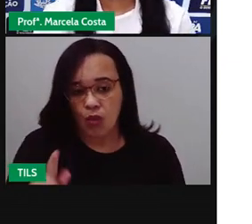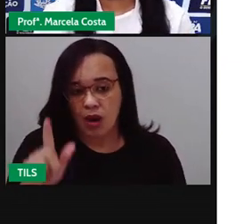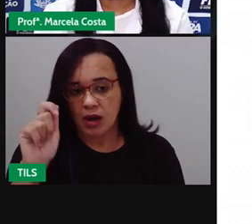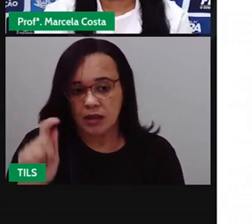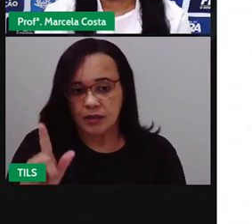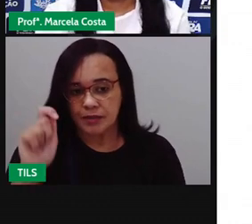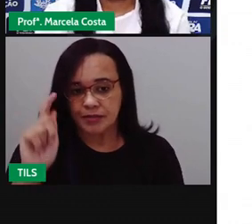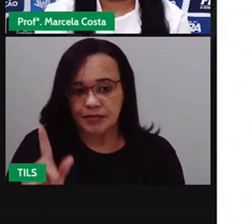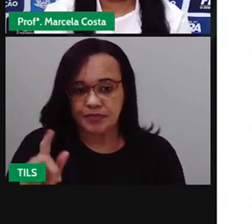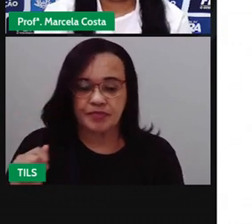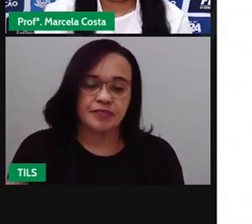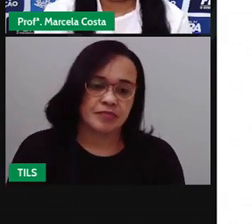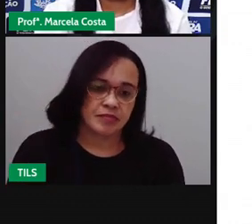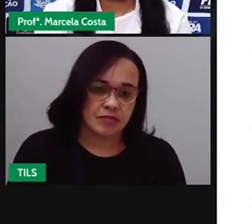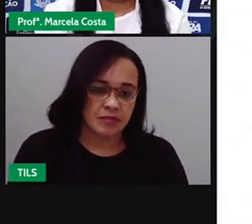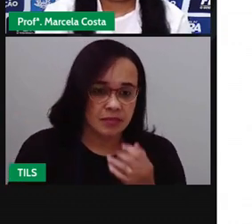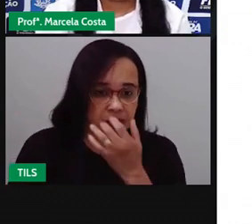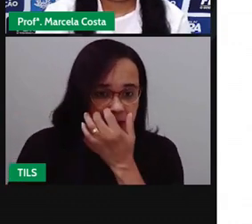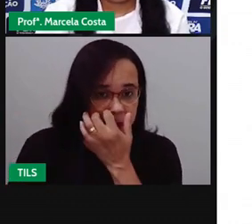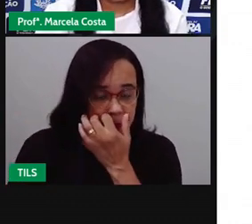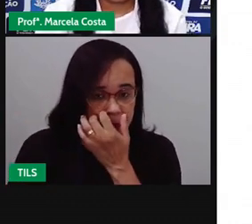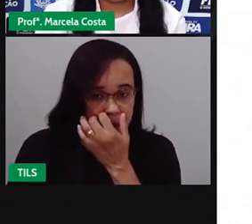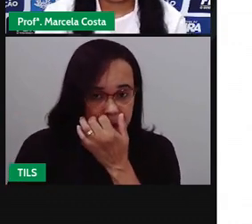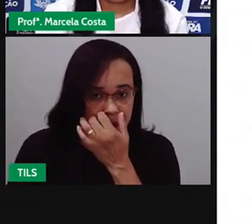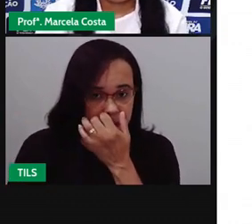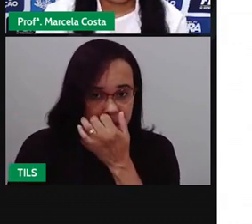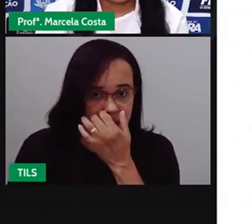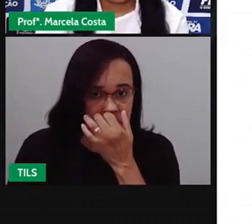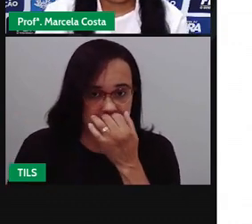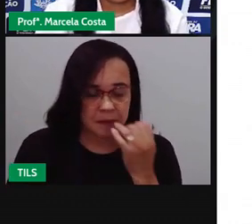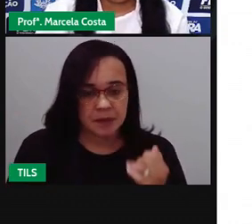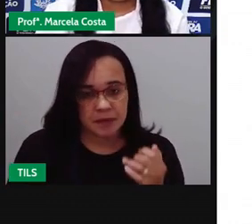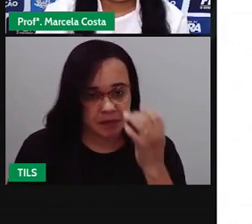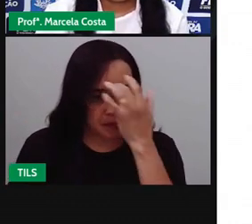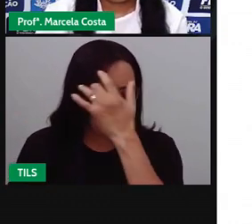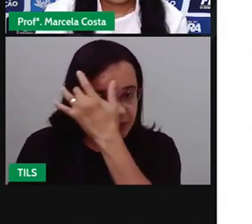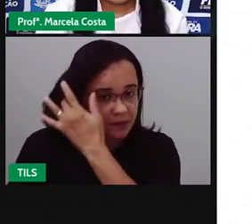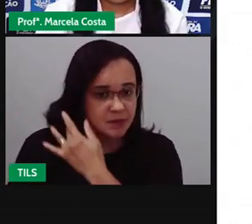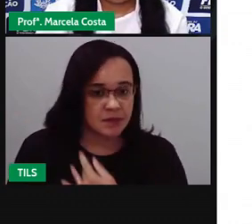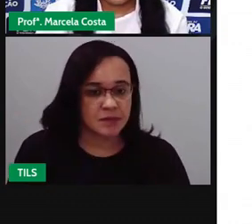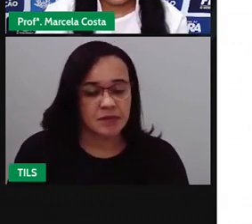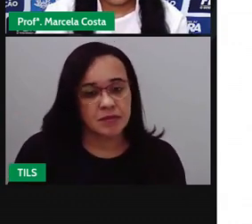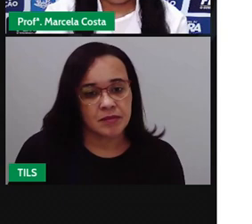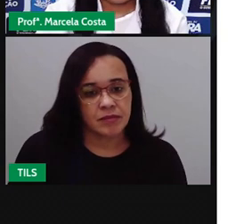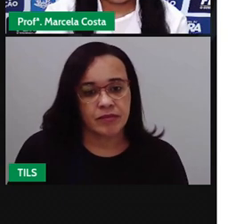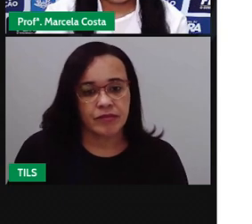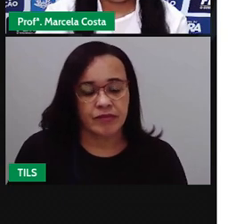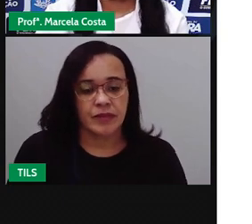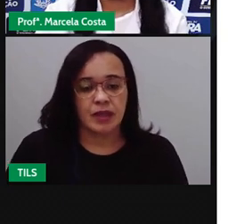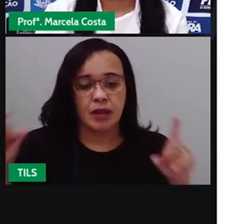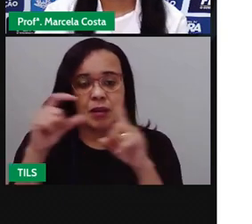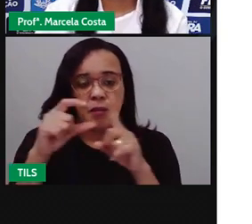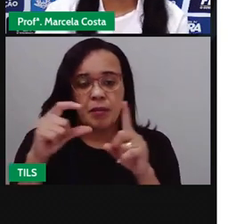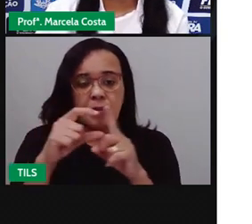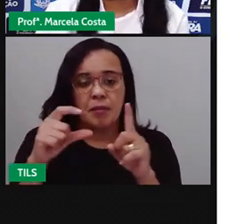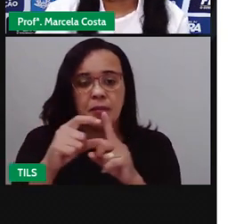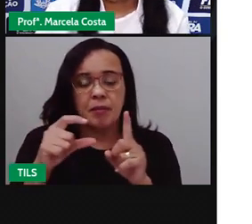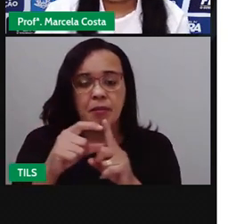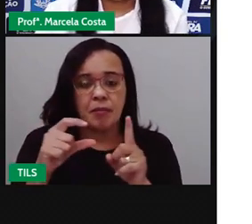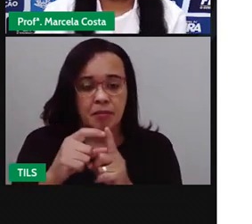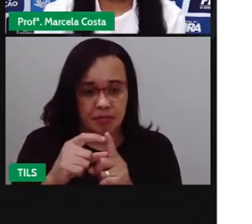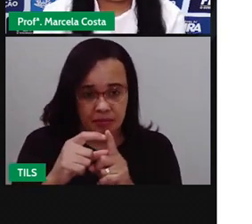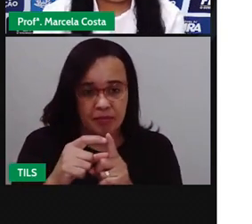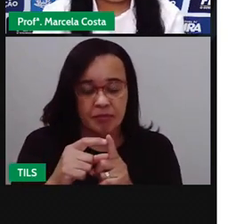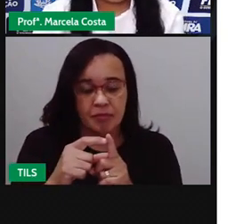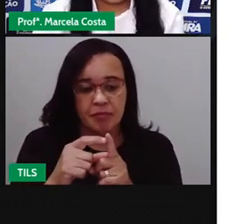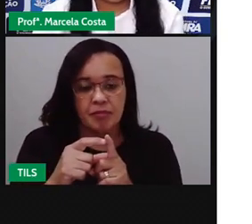Vamos ver aqui, crianças. Nessa parte, eu circulei palavras que remetem à cultura